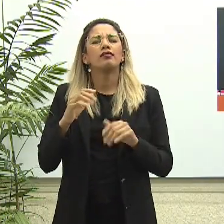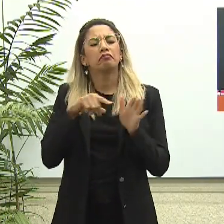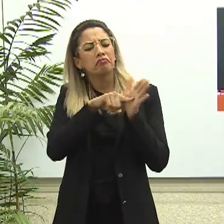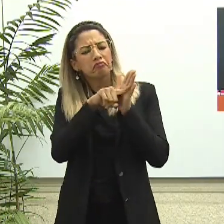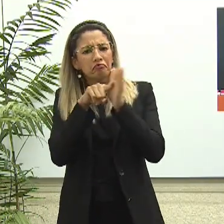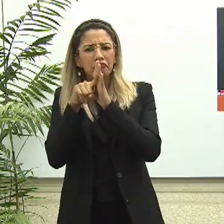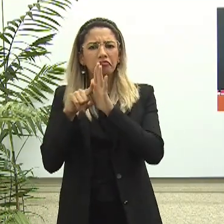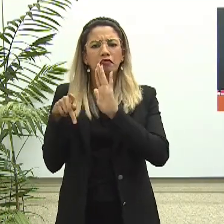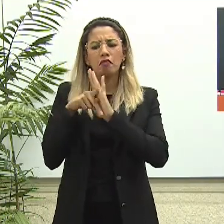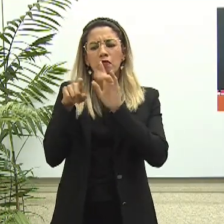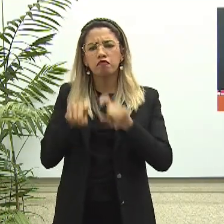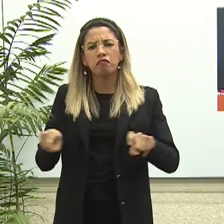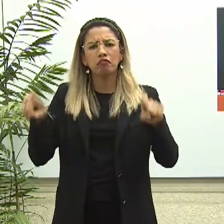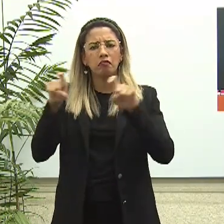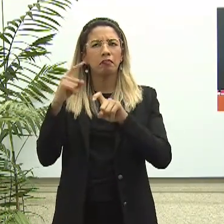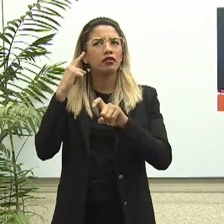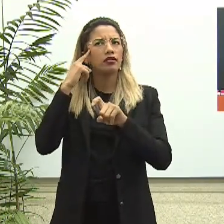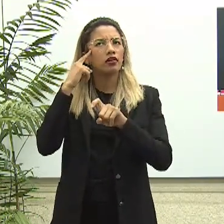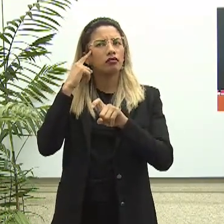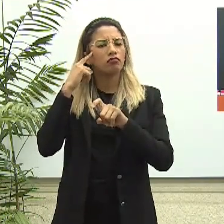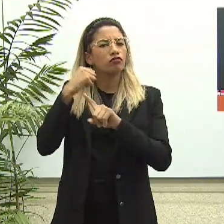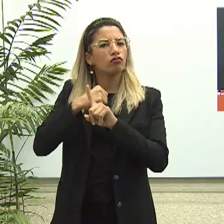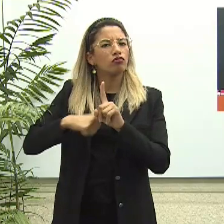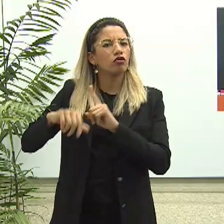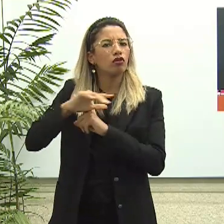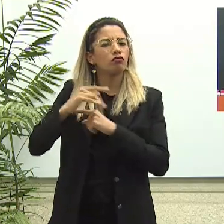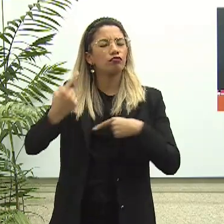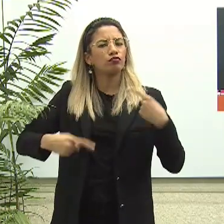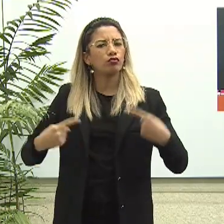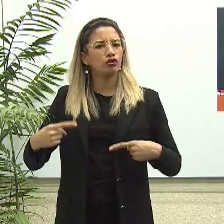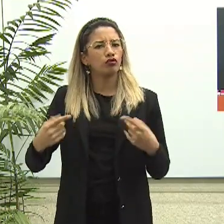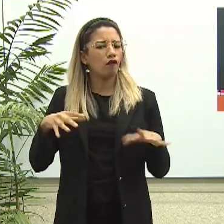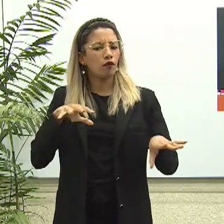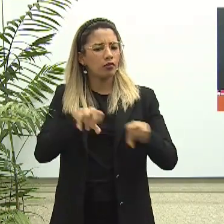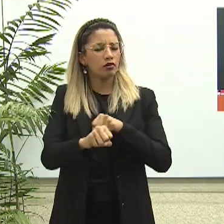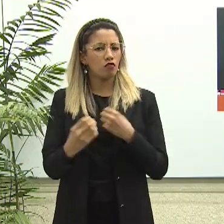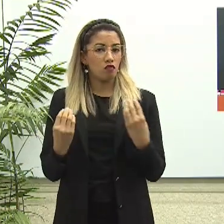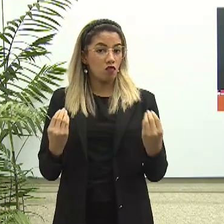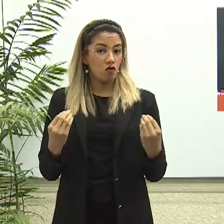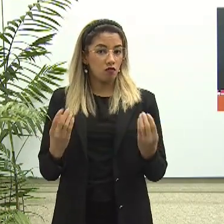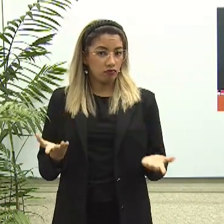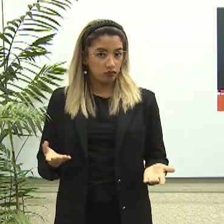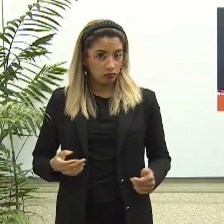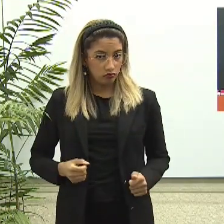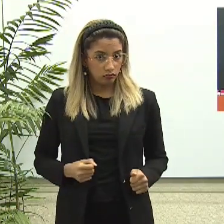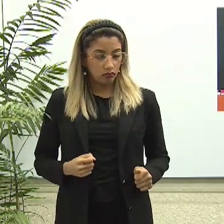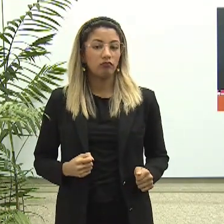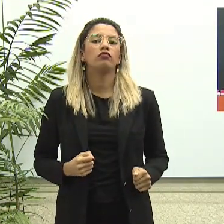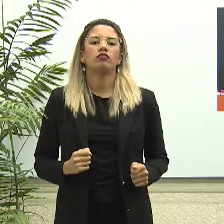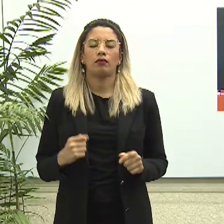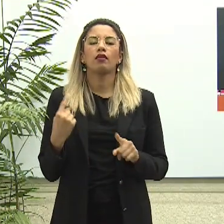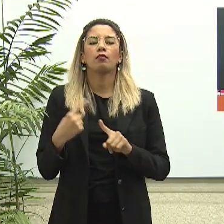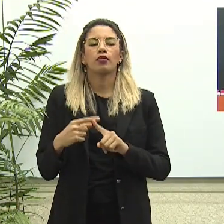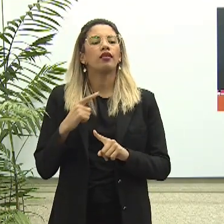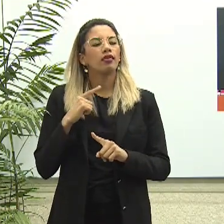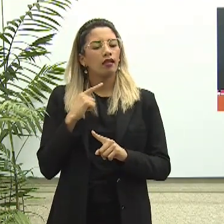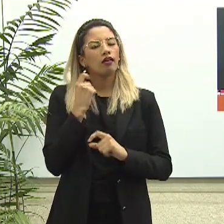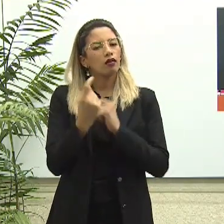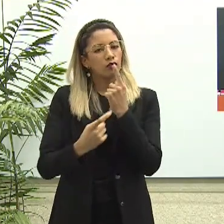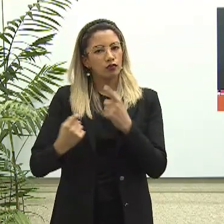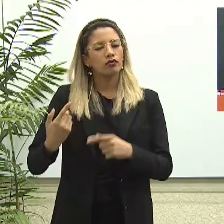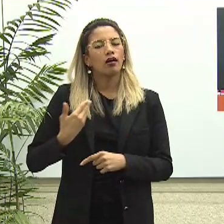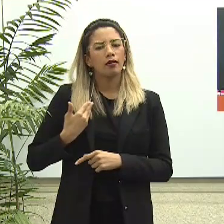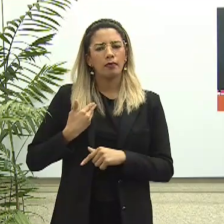Computação no sentido sociológico político né em que caminho que tá porque eu vejo colegas né de profissão